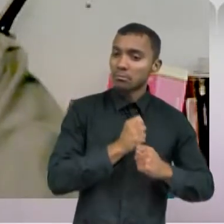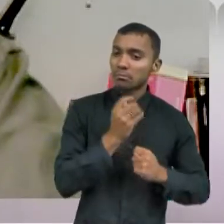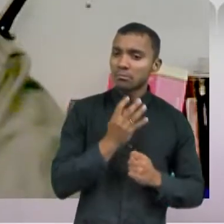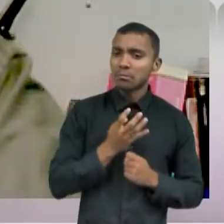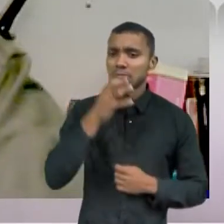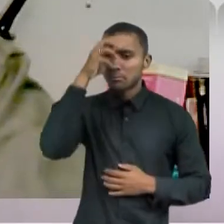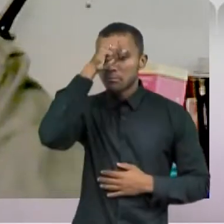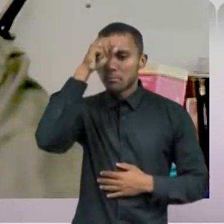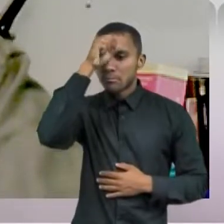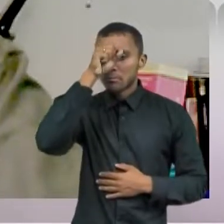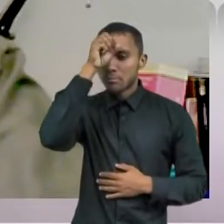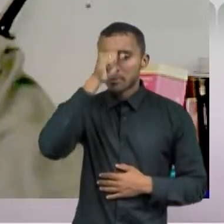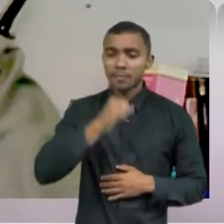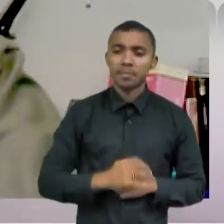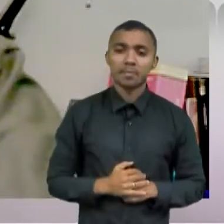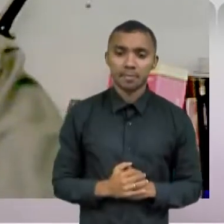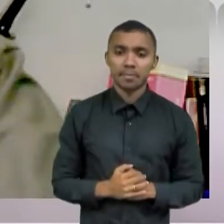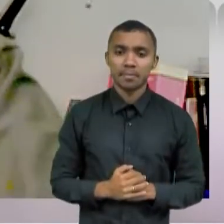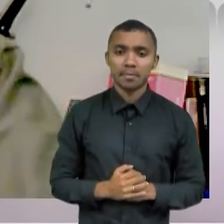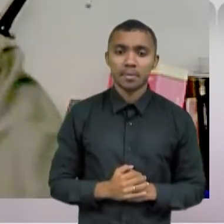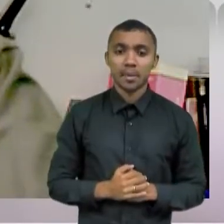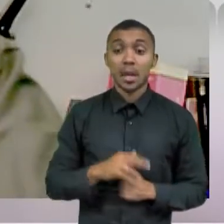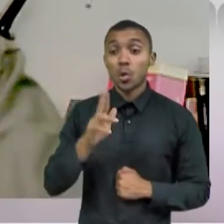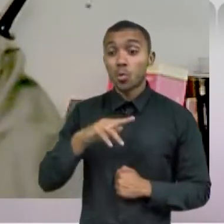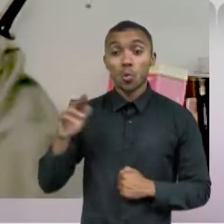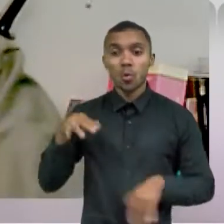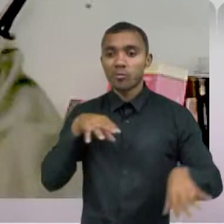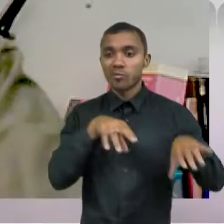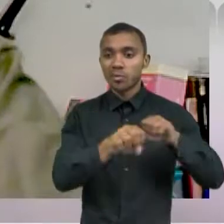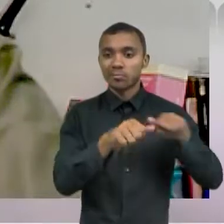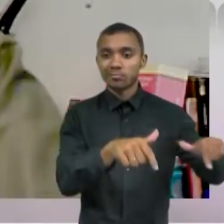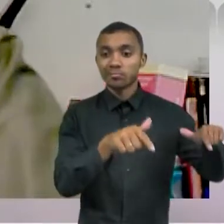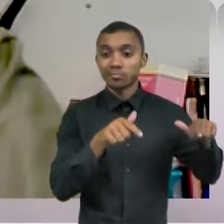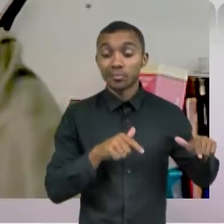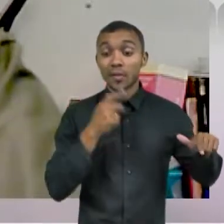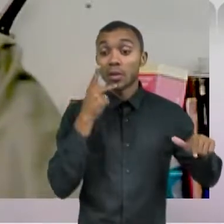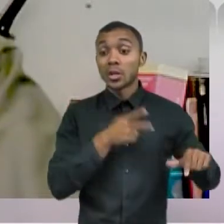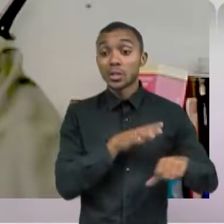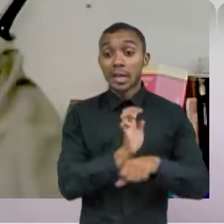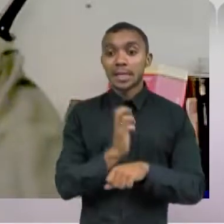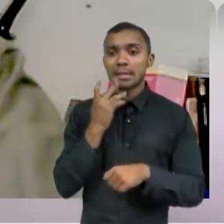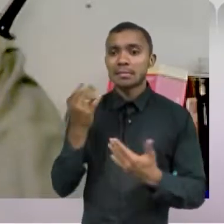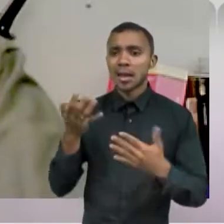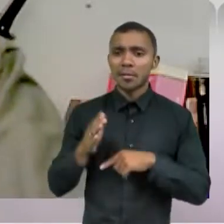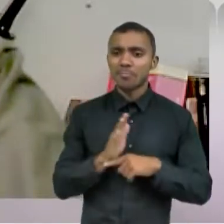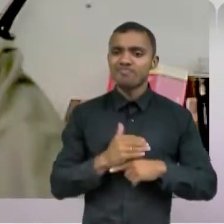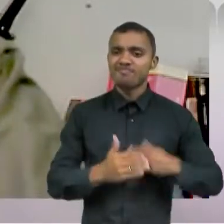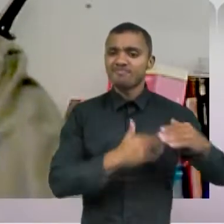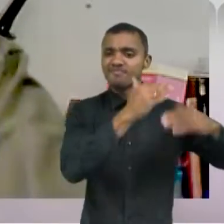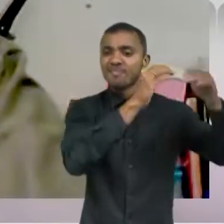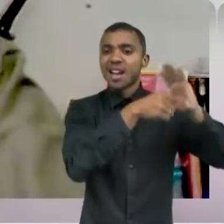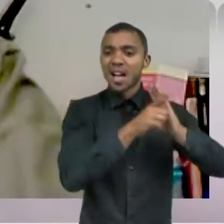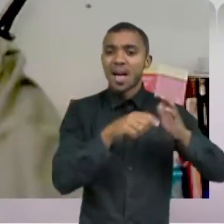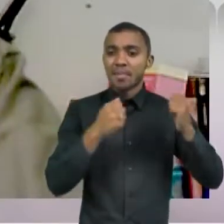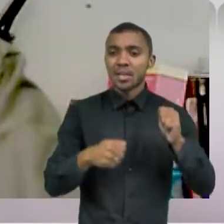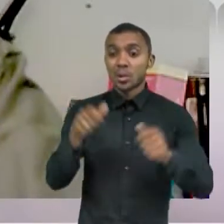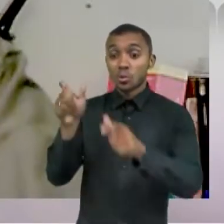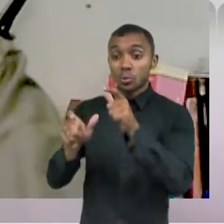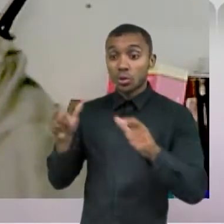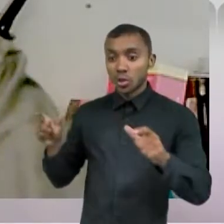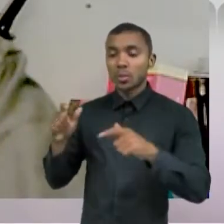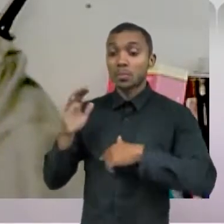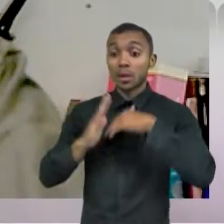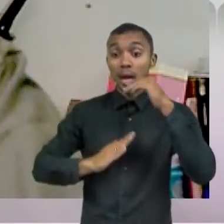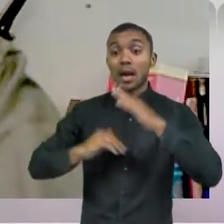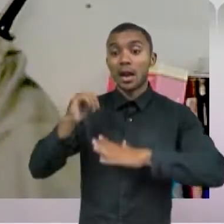de correspondência, né, nunca teve um diploma, e disse: o Ceará, para se desenvolver, precisa de profissionais